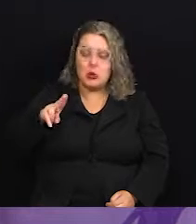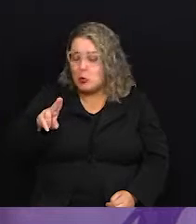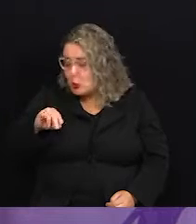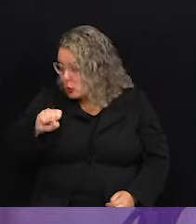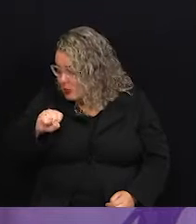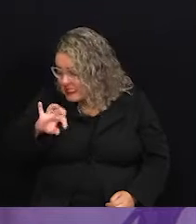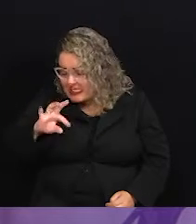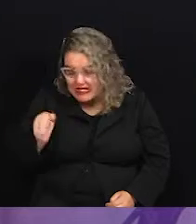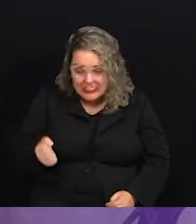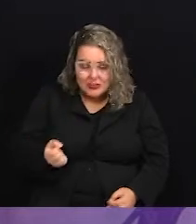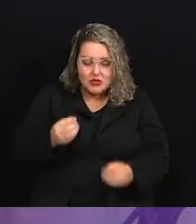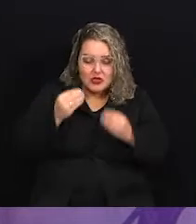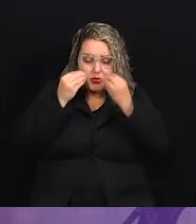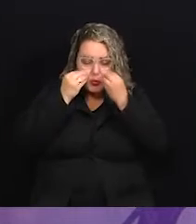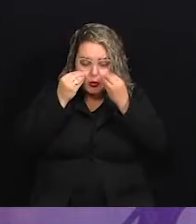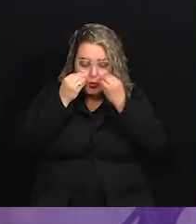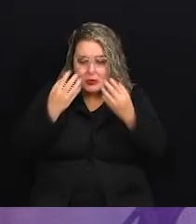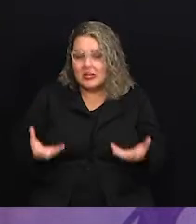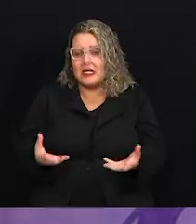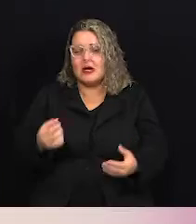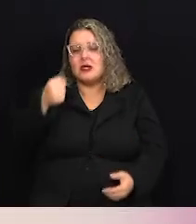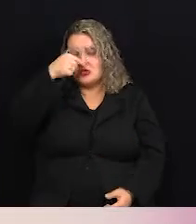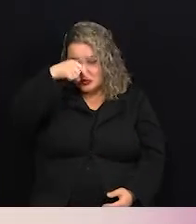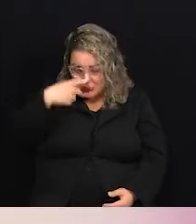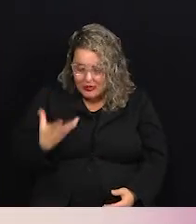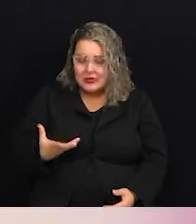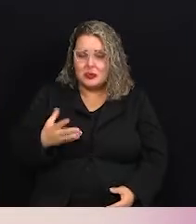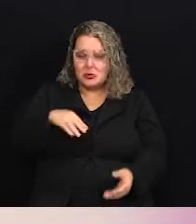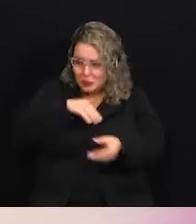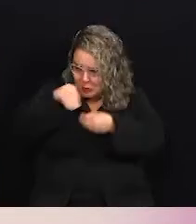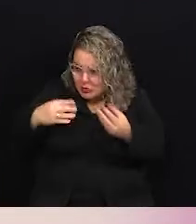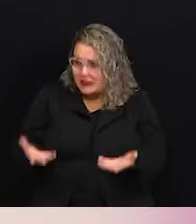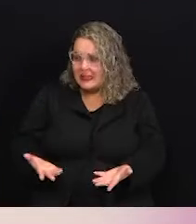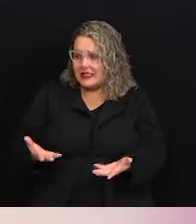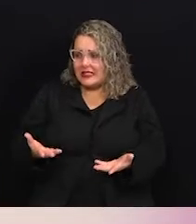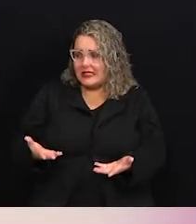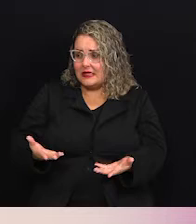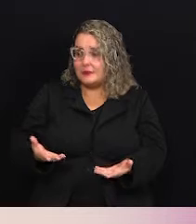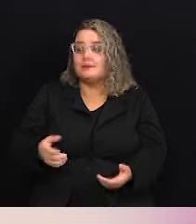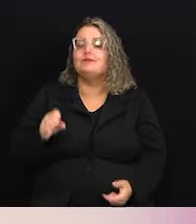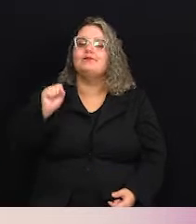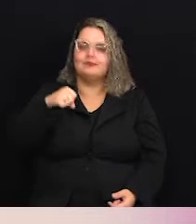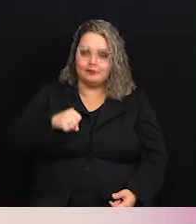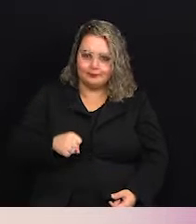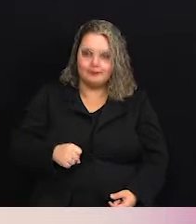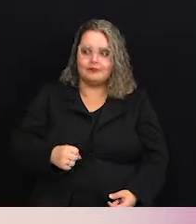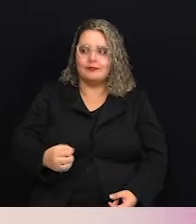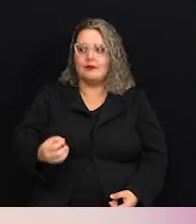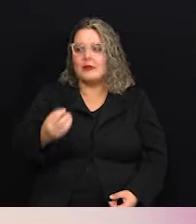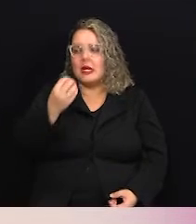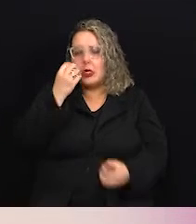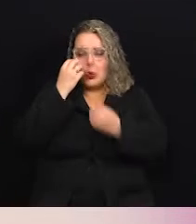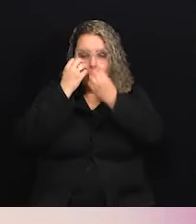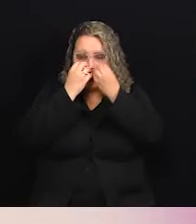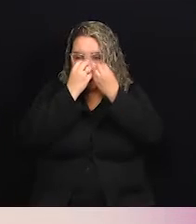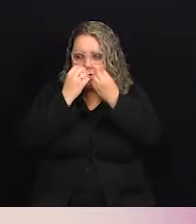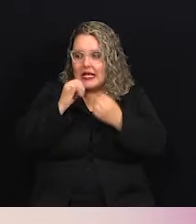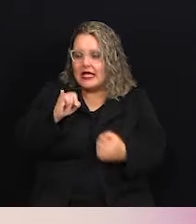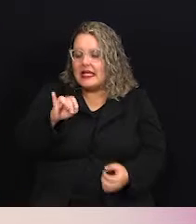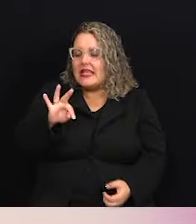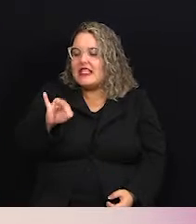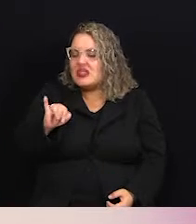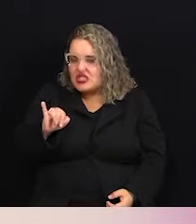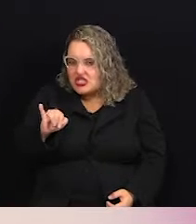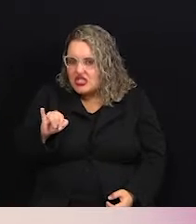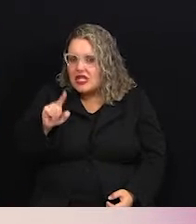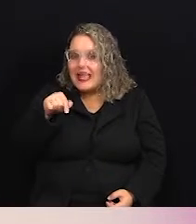gripe, eu tô com resfriado. Tudo se mistura? Às vezes sim, às vezes tudo se mistura. Rinite, tudo que termina com it